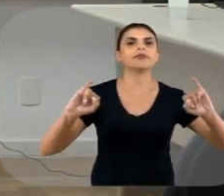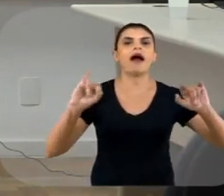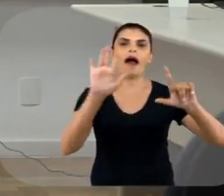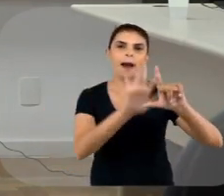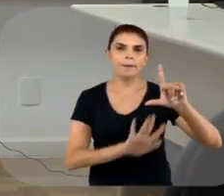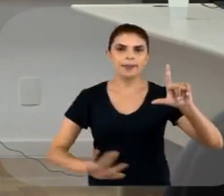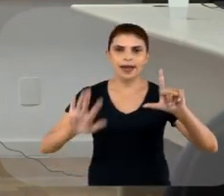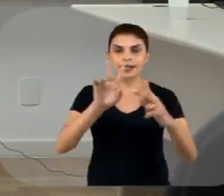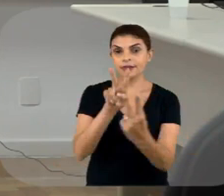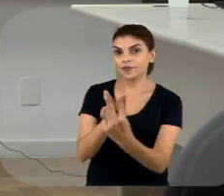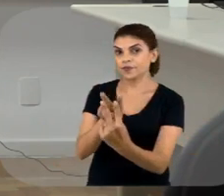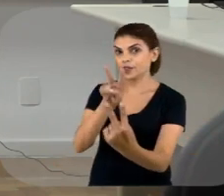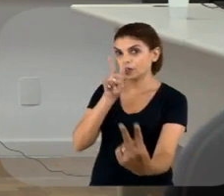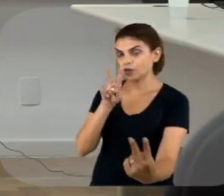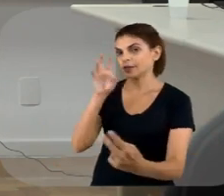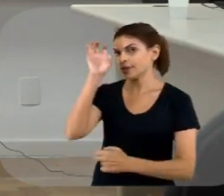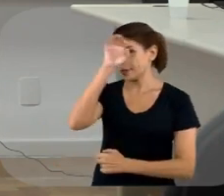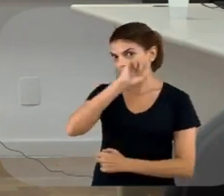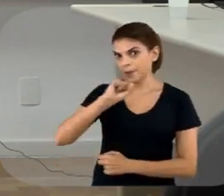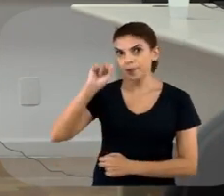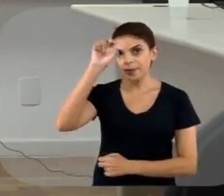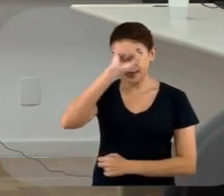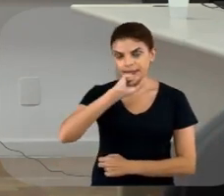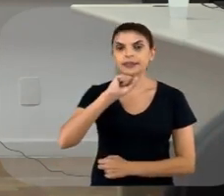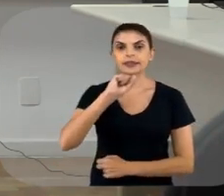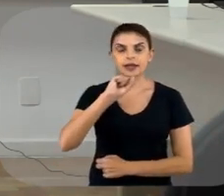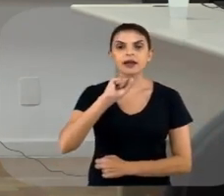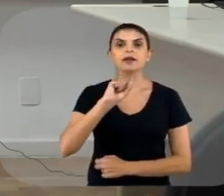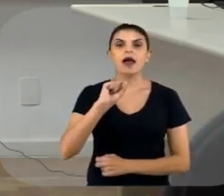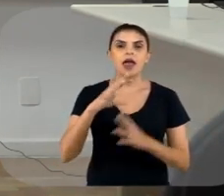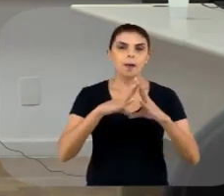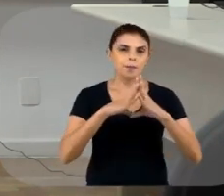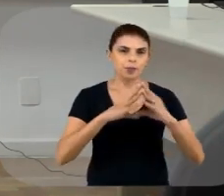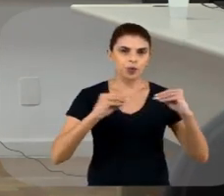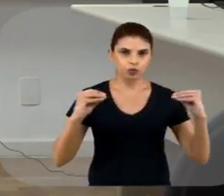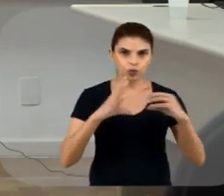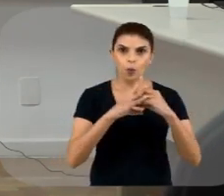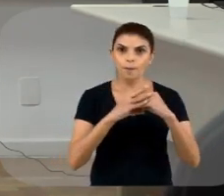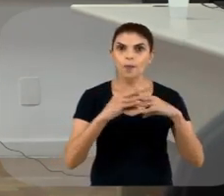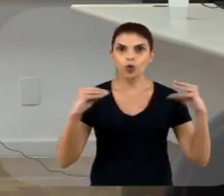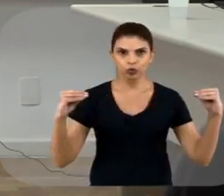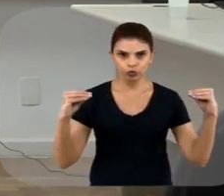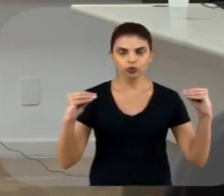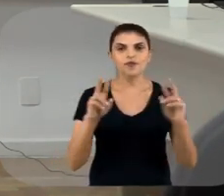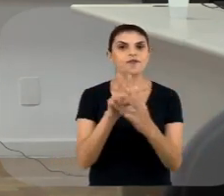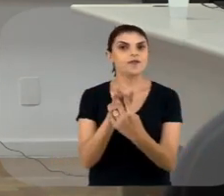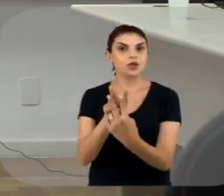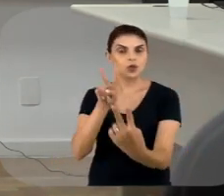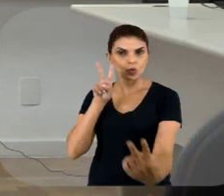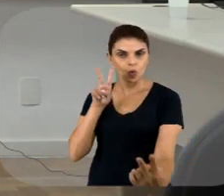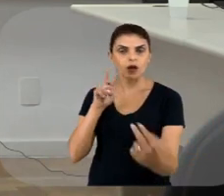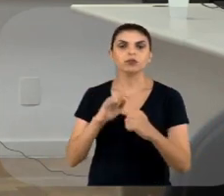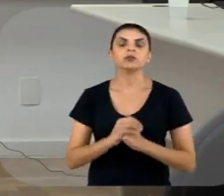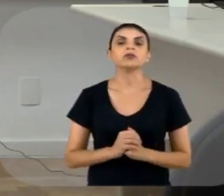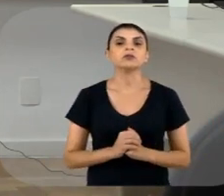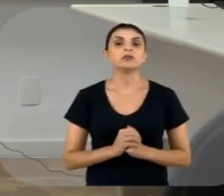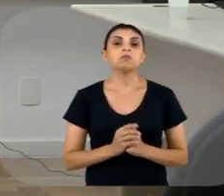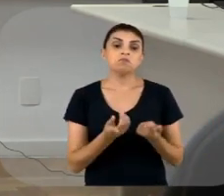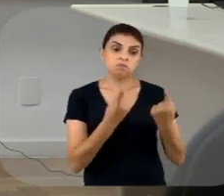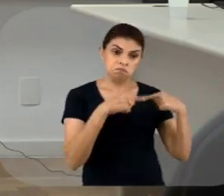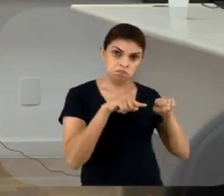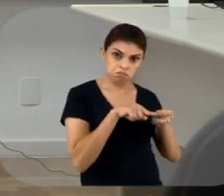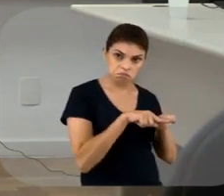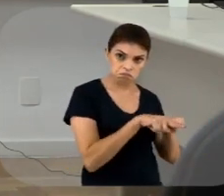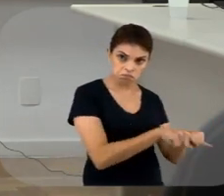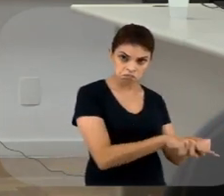dentro de um ambiente virtual de aprendizagem, né, que é dentro do Moodle, do campus virtual. Em paralelo